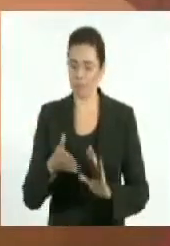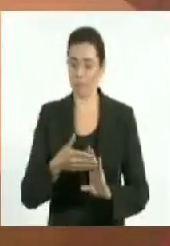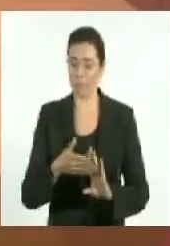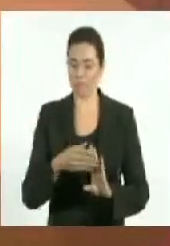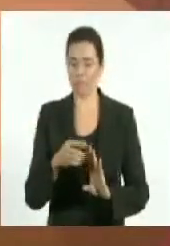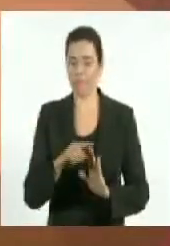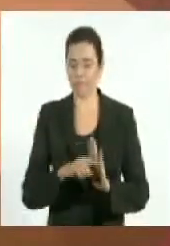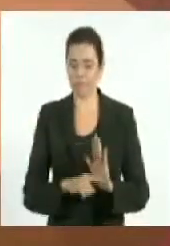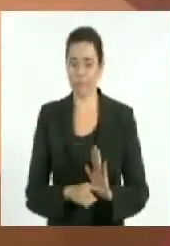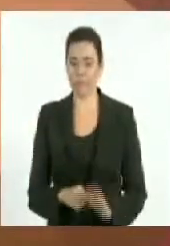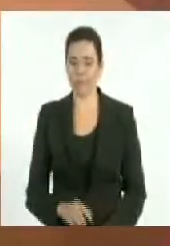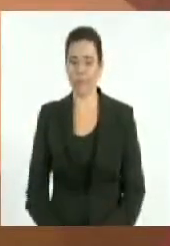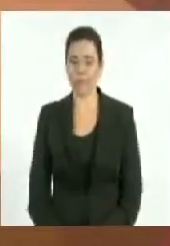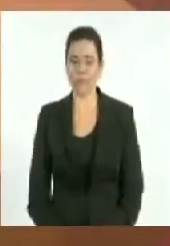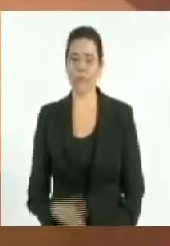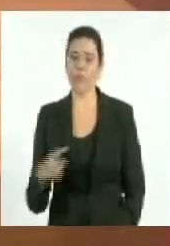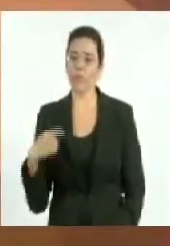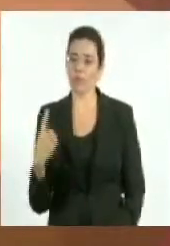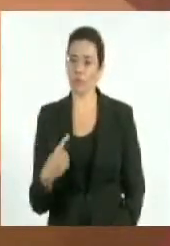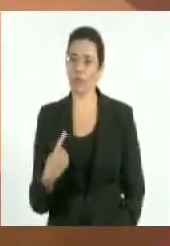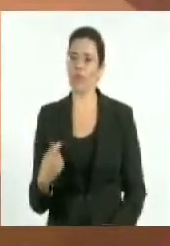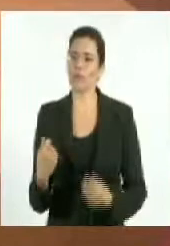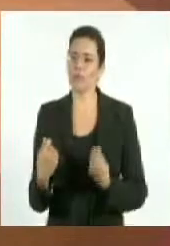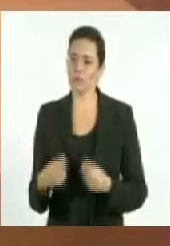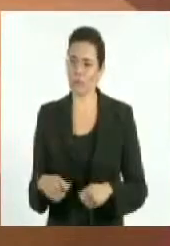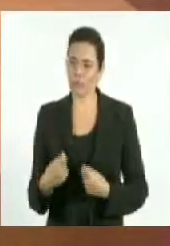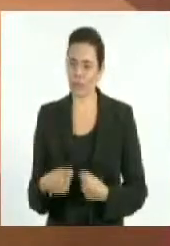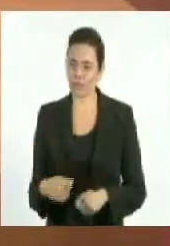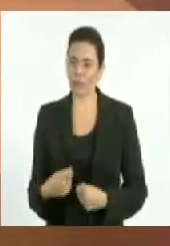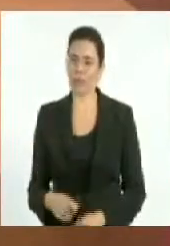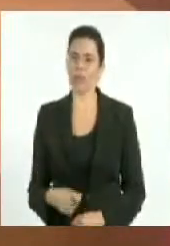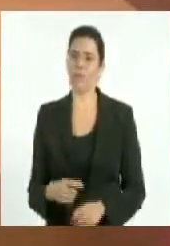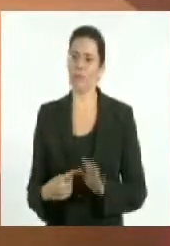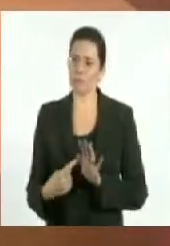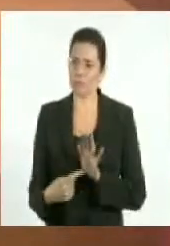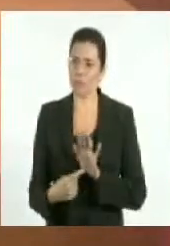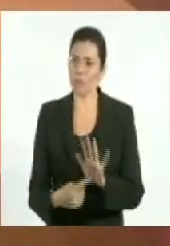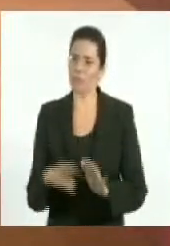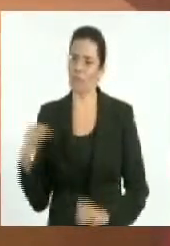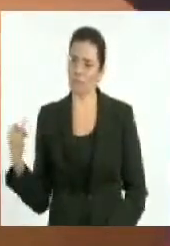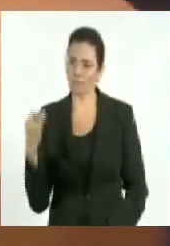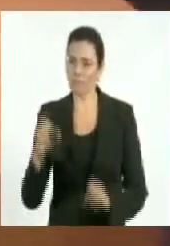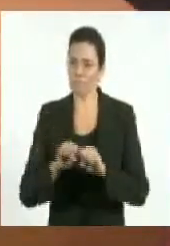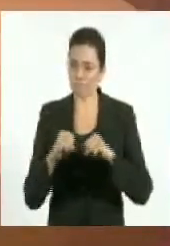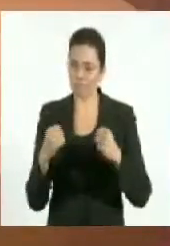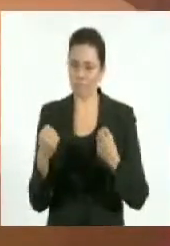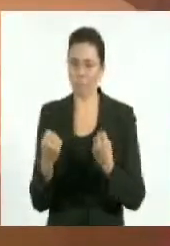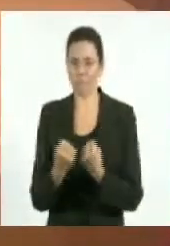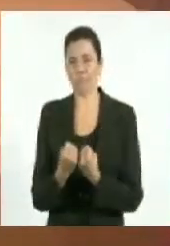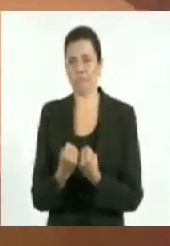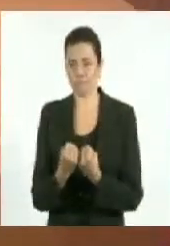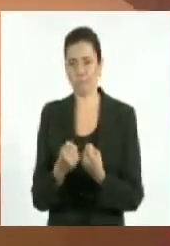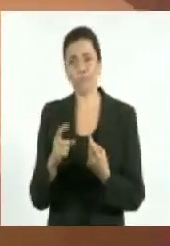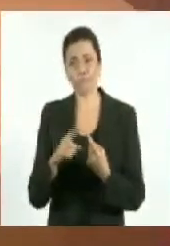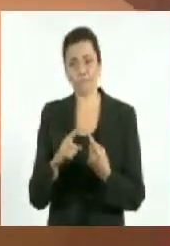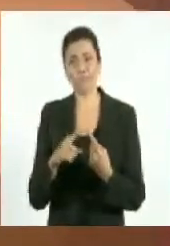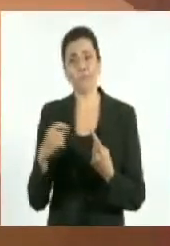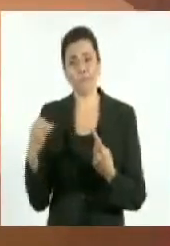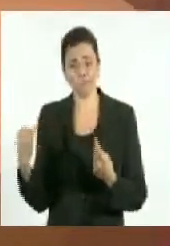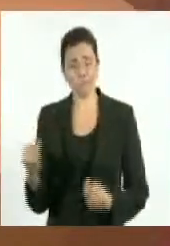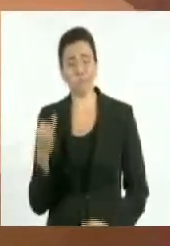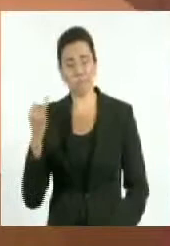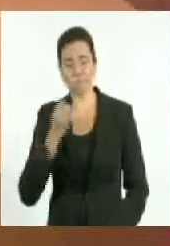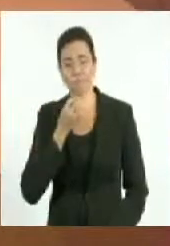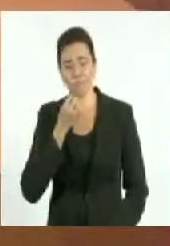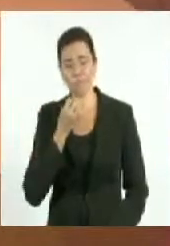um caráter social à lei de incentivo ao esporte. E segundo, o outro instrumento que nós temos para ajudar o esporte e os